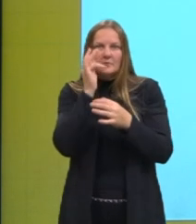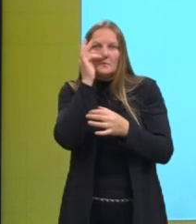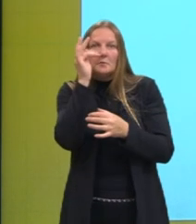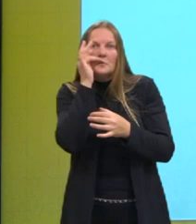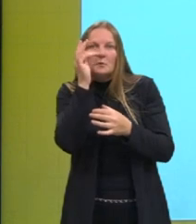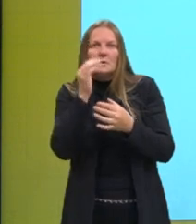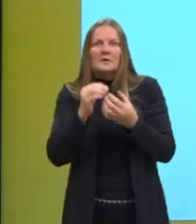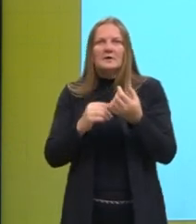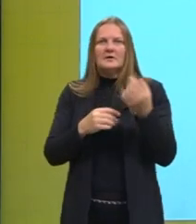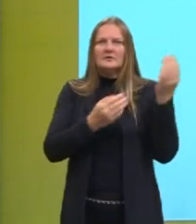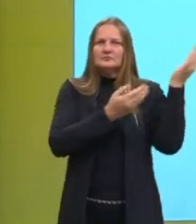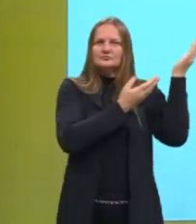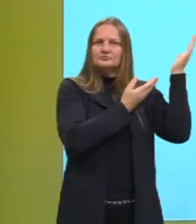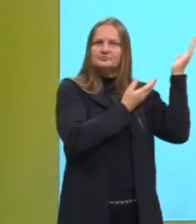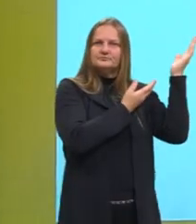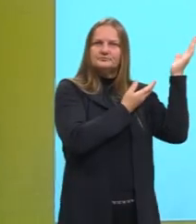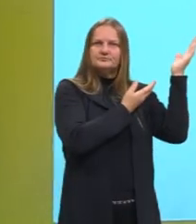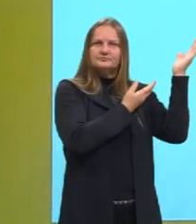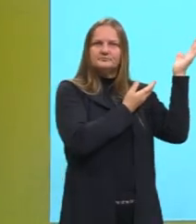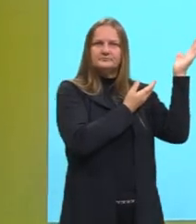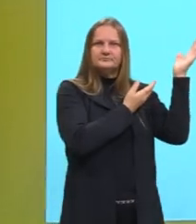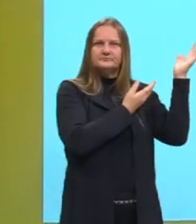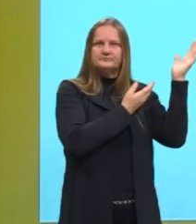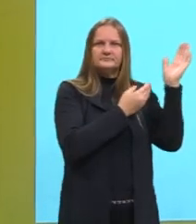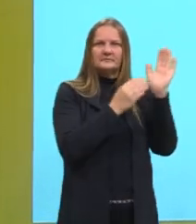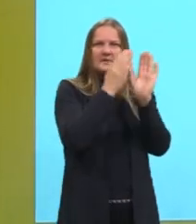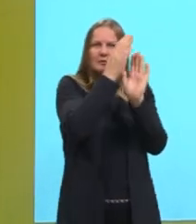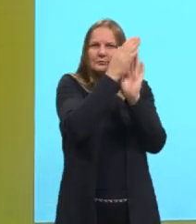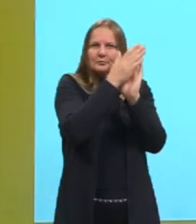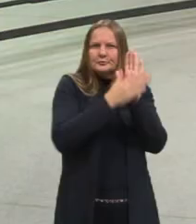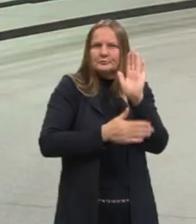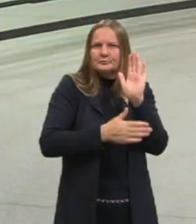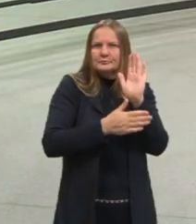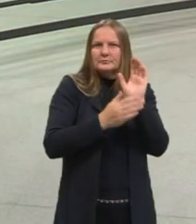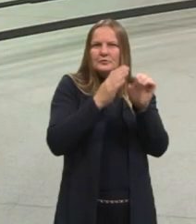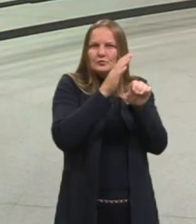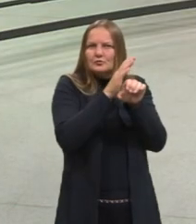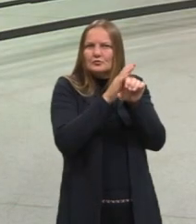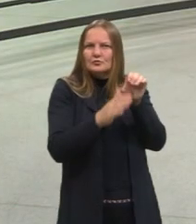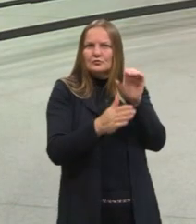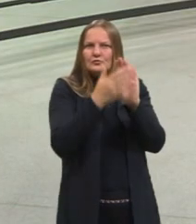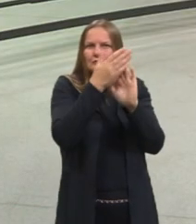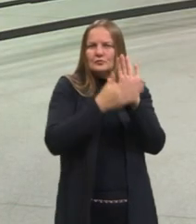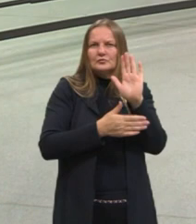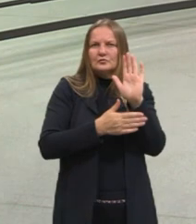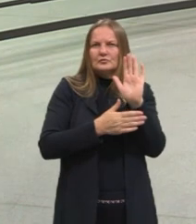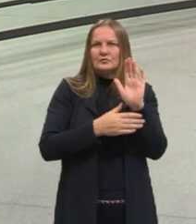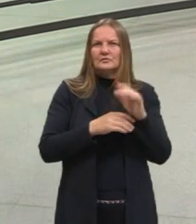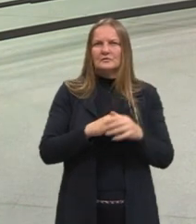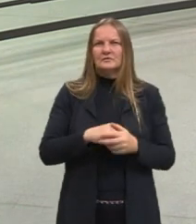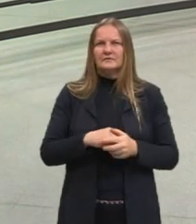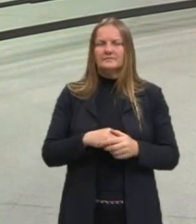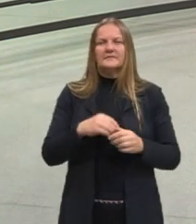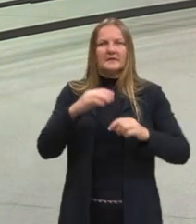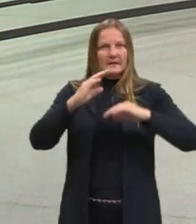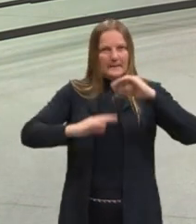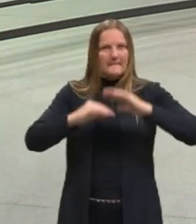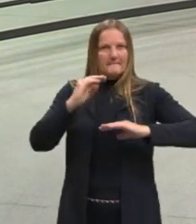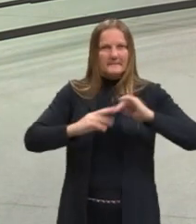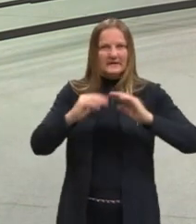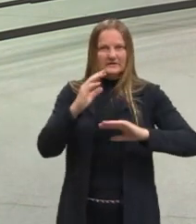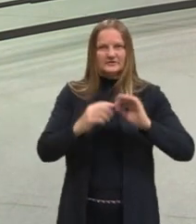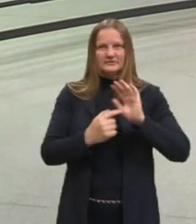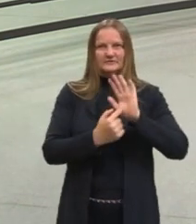temos aqui uma flor deixa eu mostrar para vocês no na prática